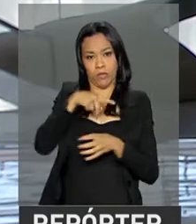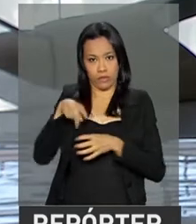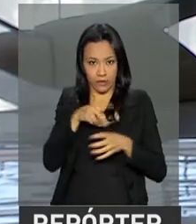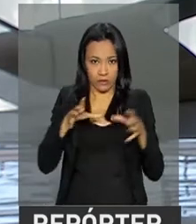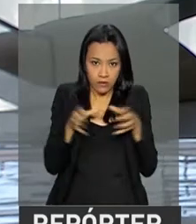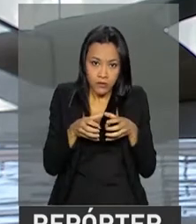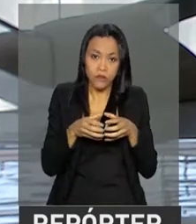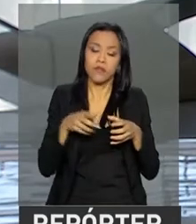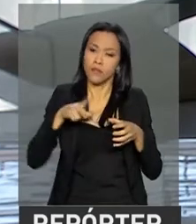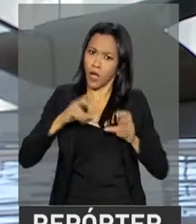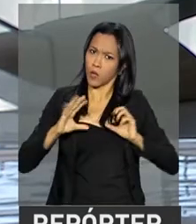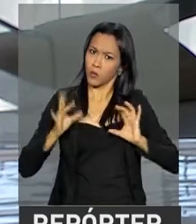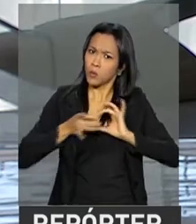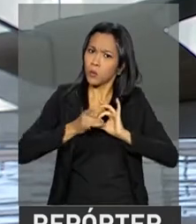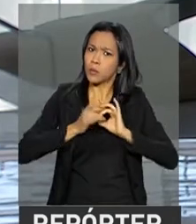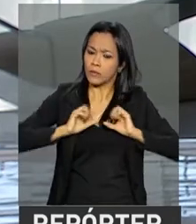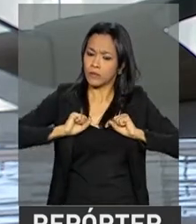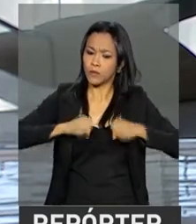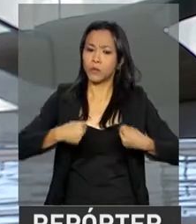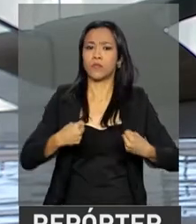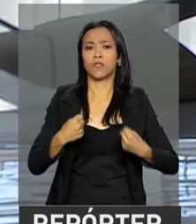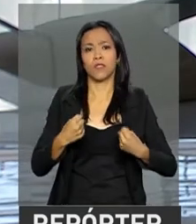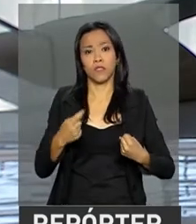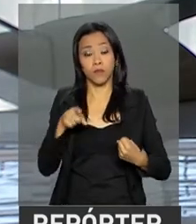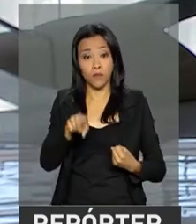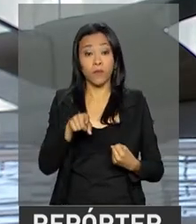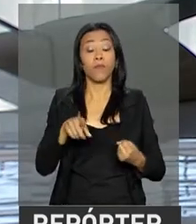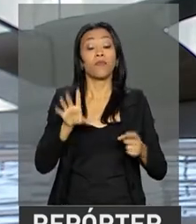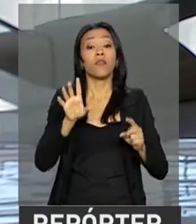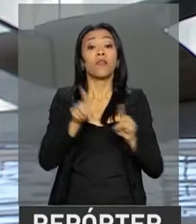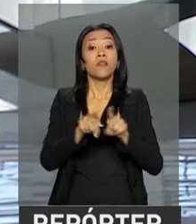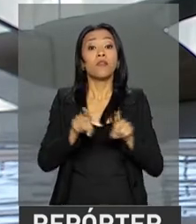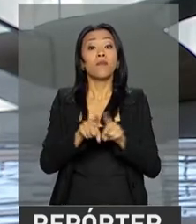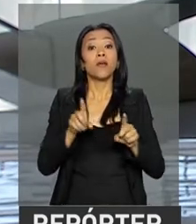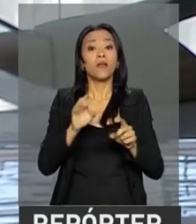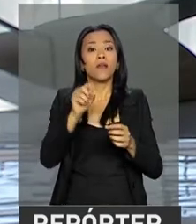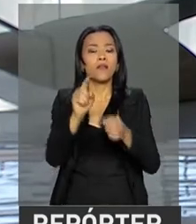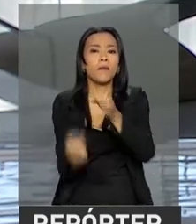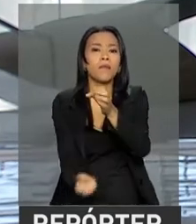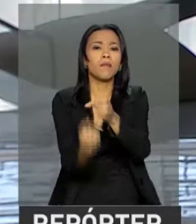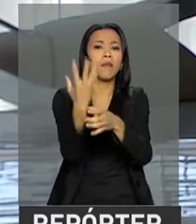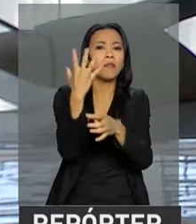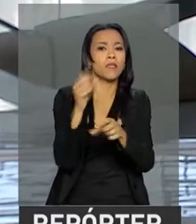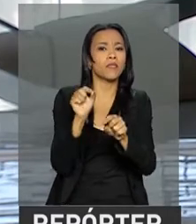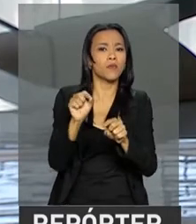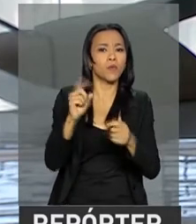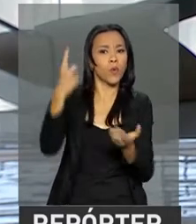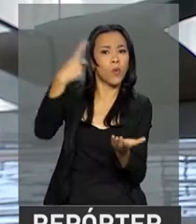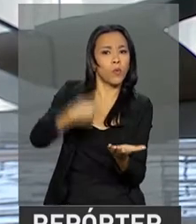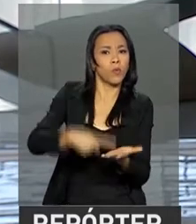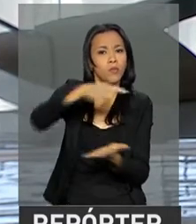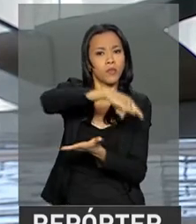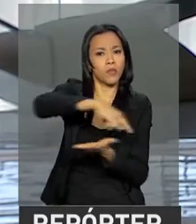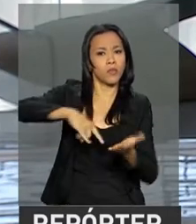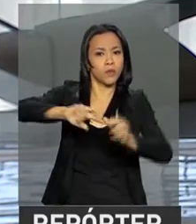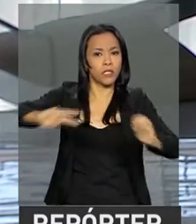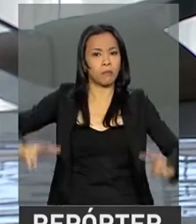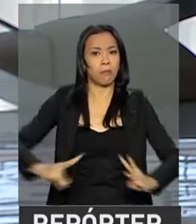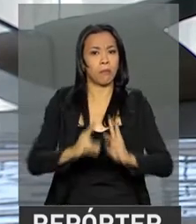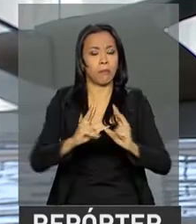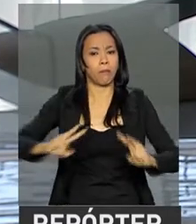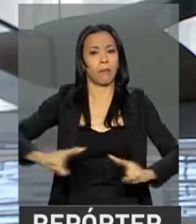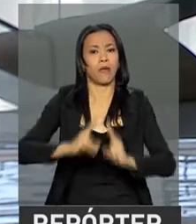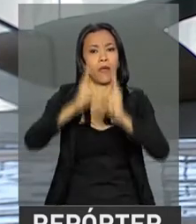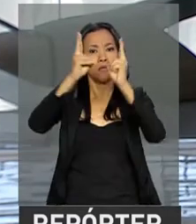no fortalecimento da Organização Mundial do Comércio e na implementação do Acordo de Paris sobre